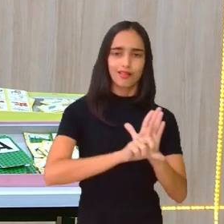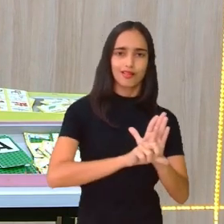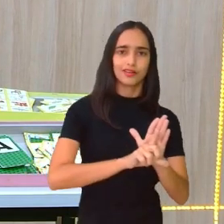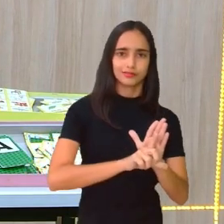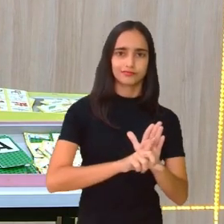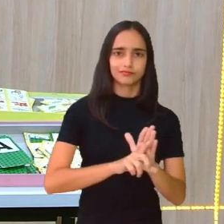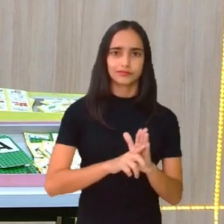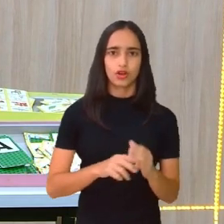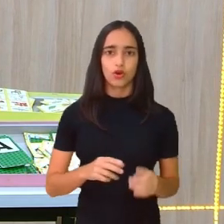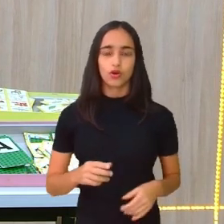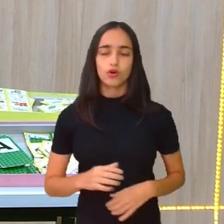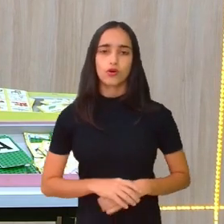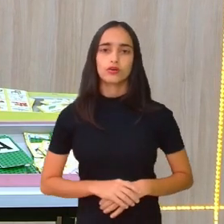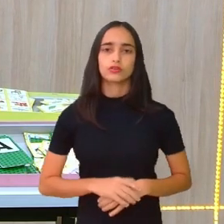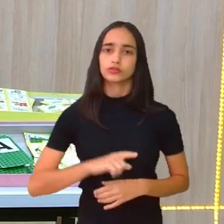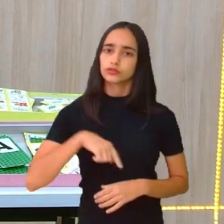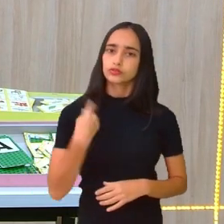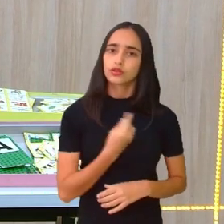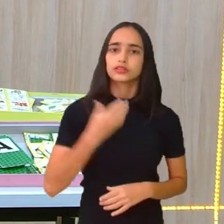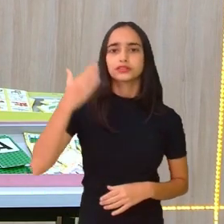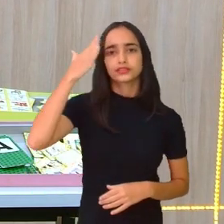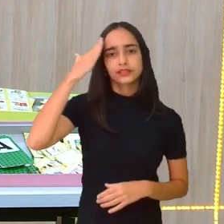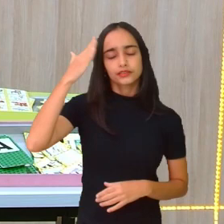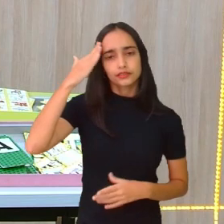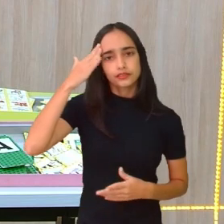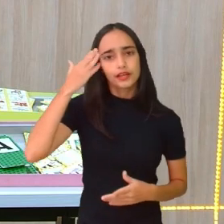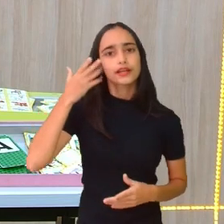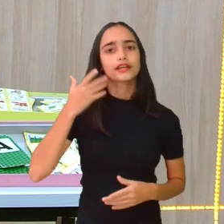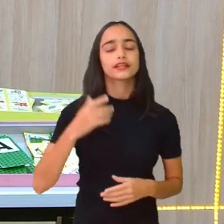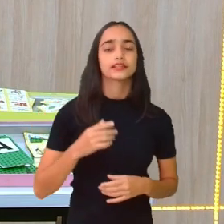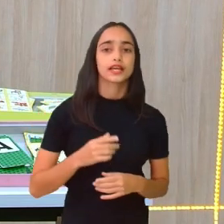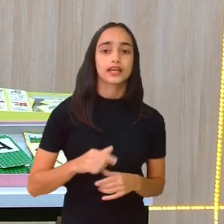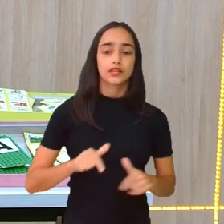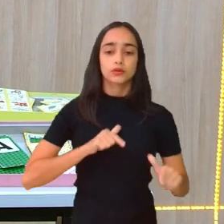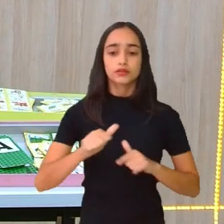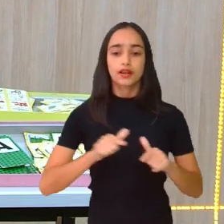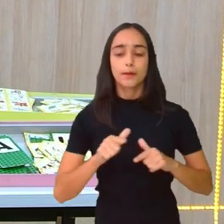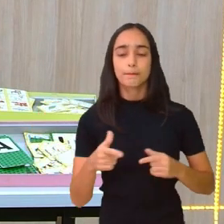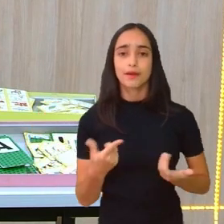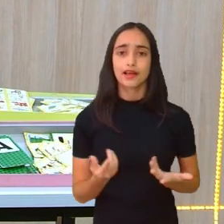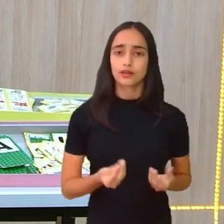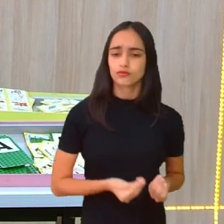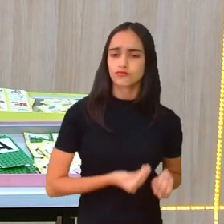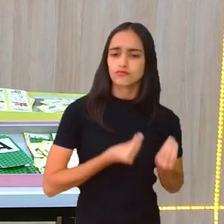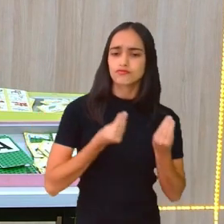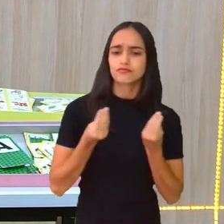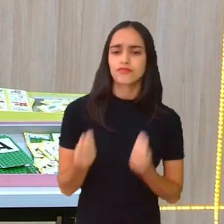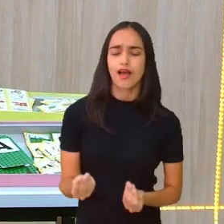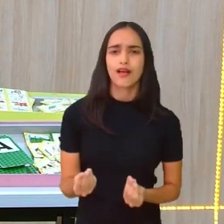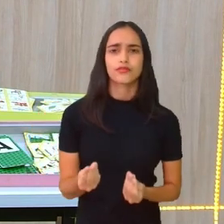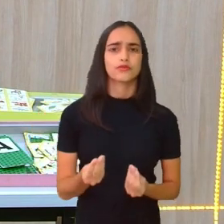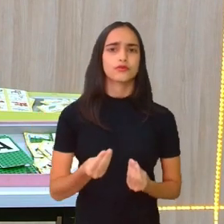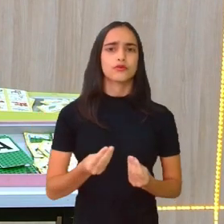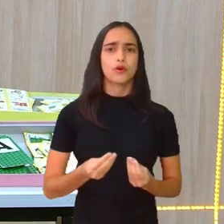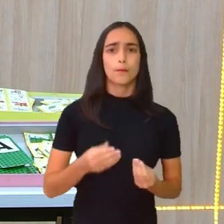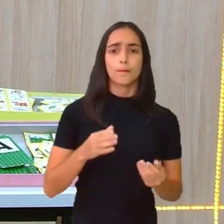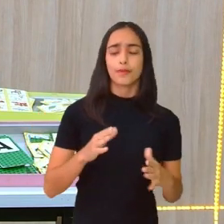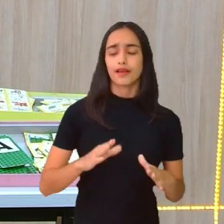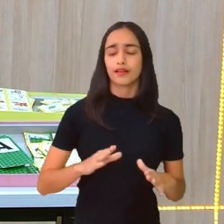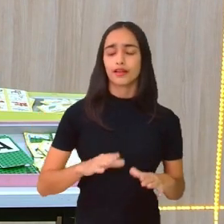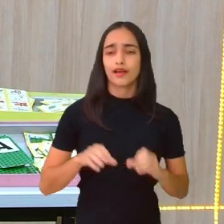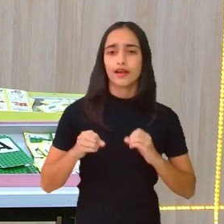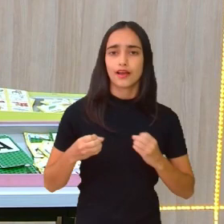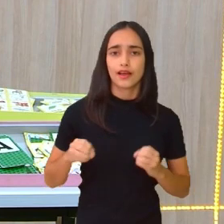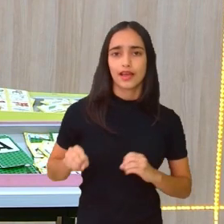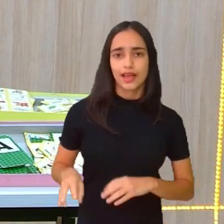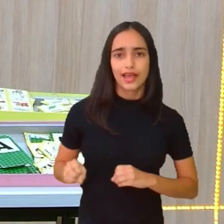trabalho, a gente entende que o serviço disponibilizado pela educação especial inclui também os